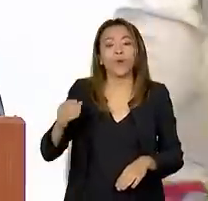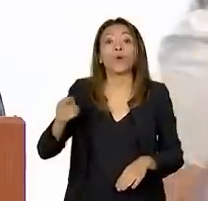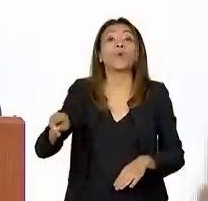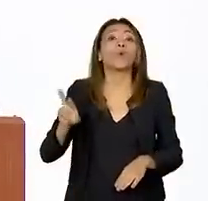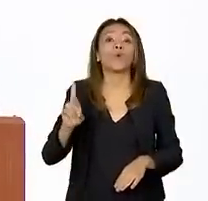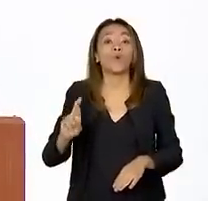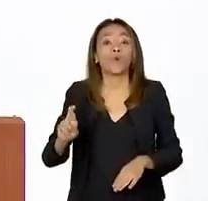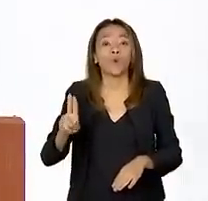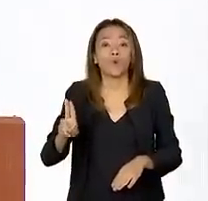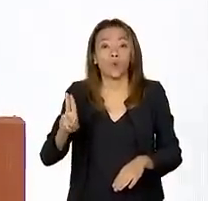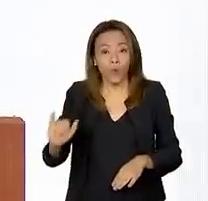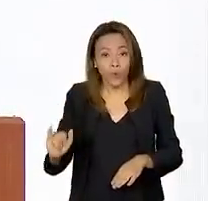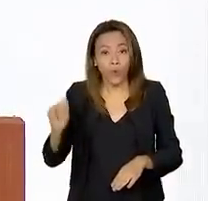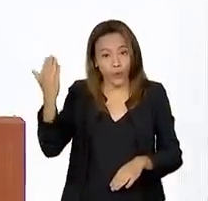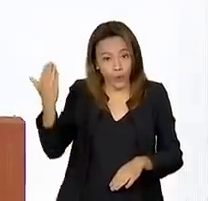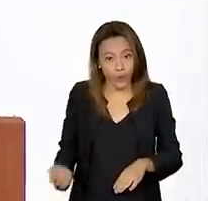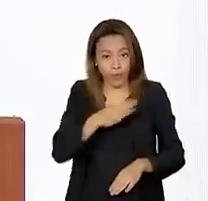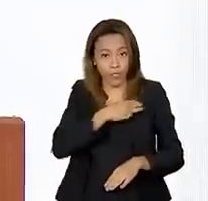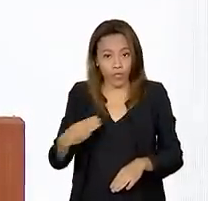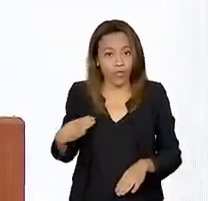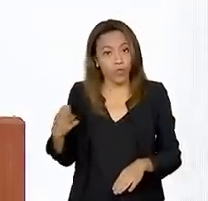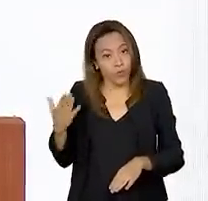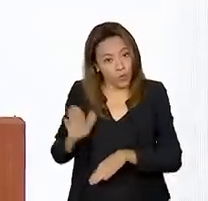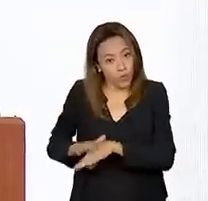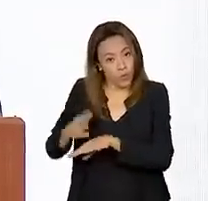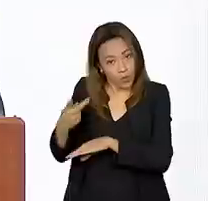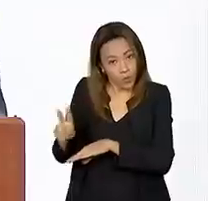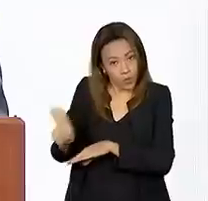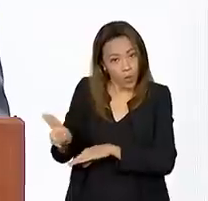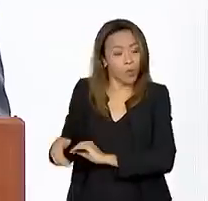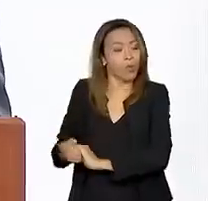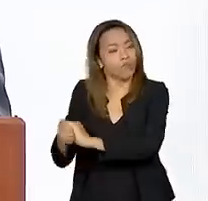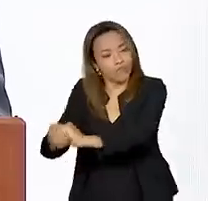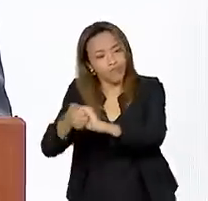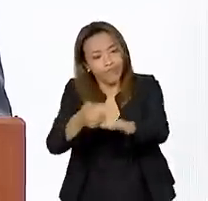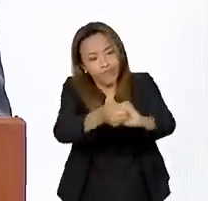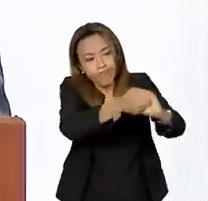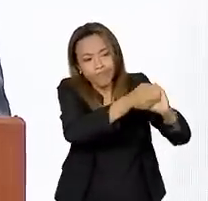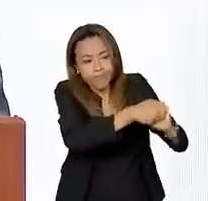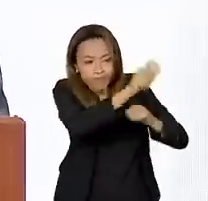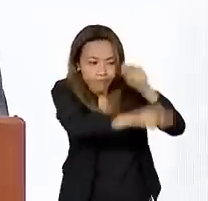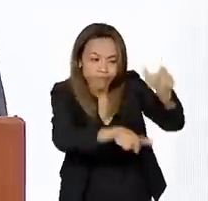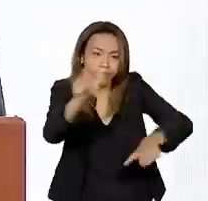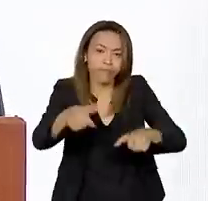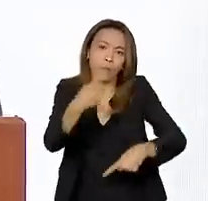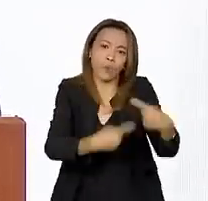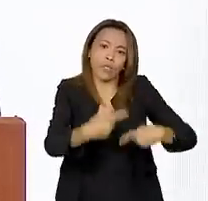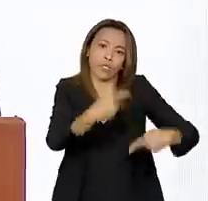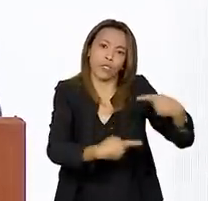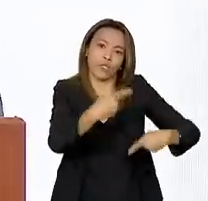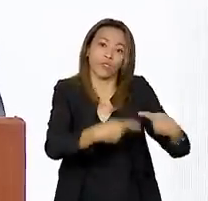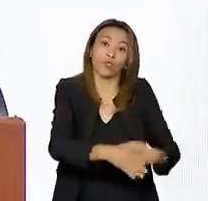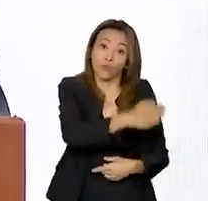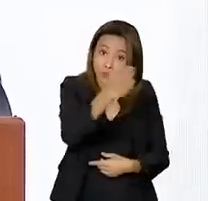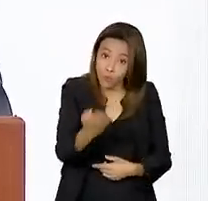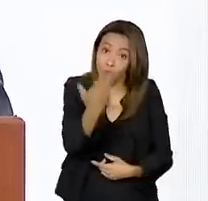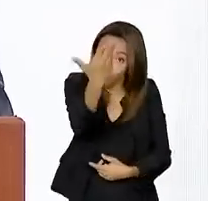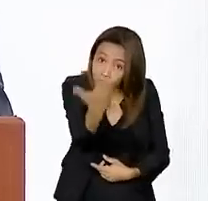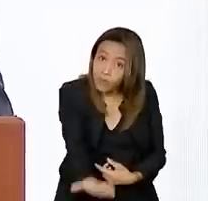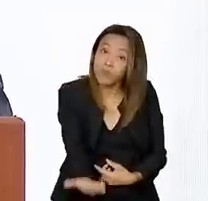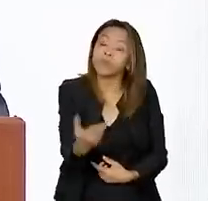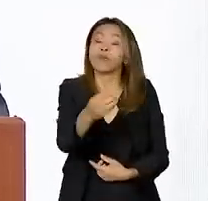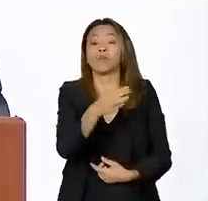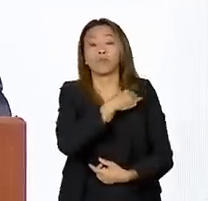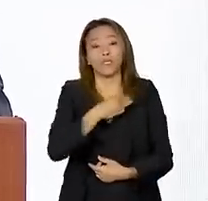Costa, com ele cumprimento todos os políticos do Poder Executivo, cumprimentar a nossa ministra Anísia e, junto